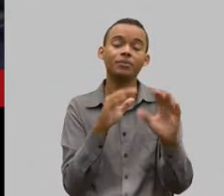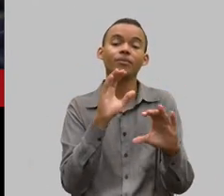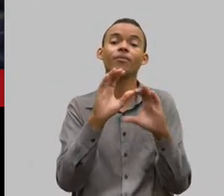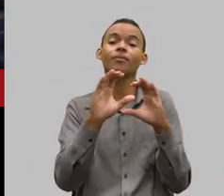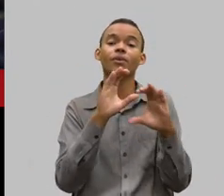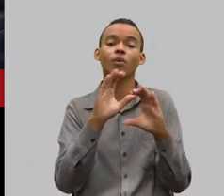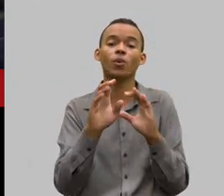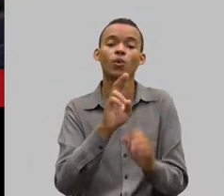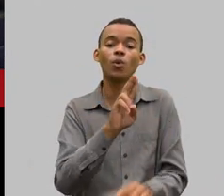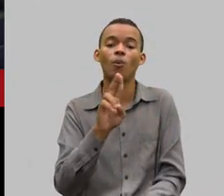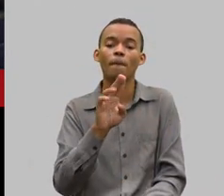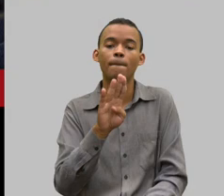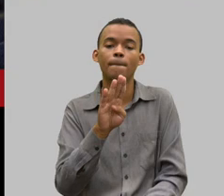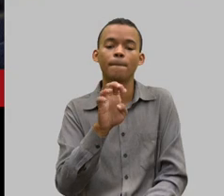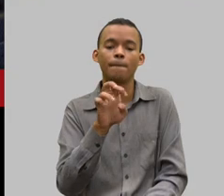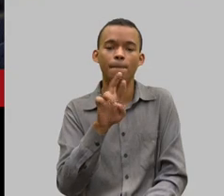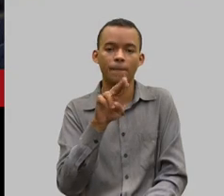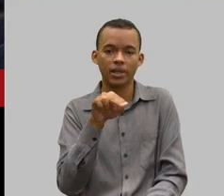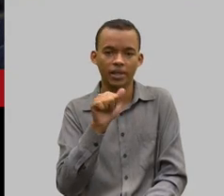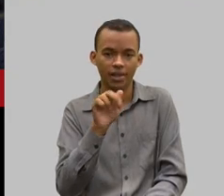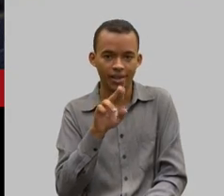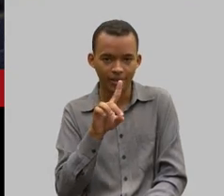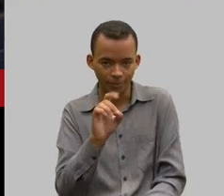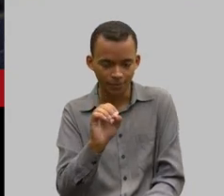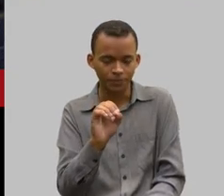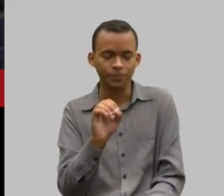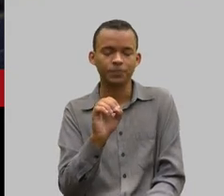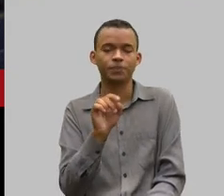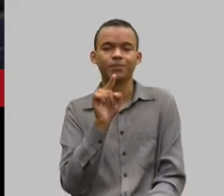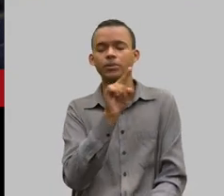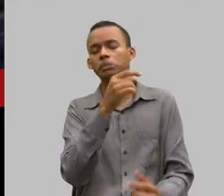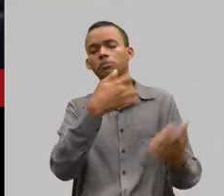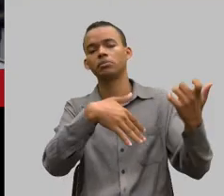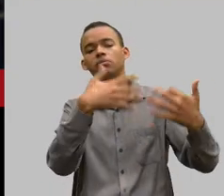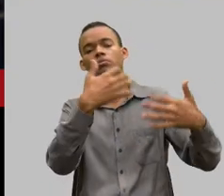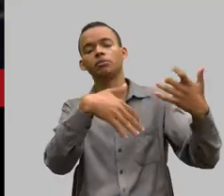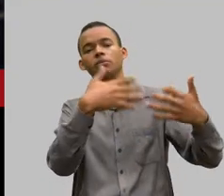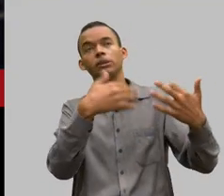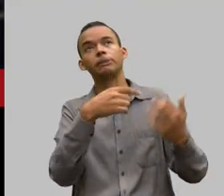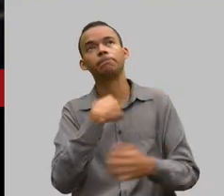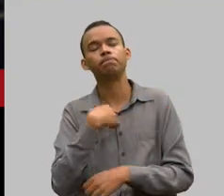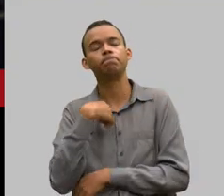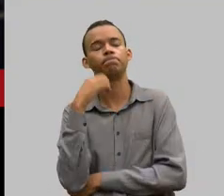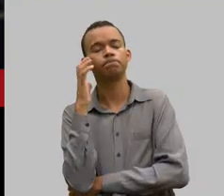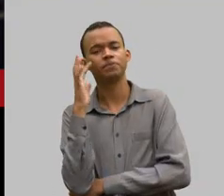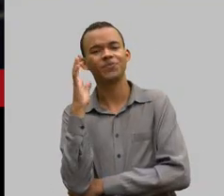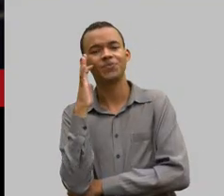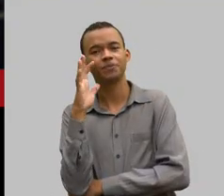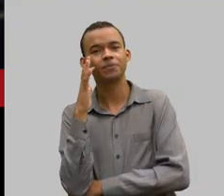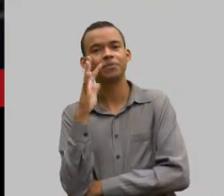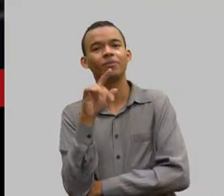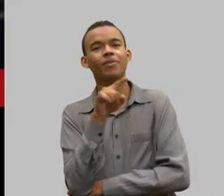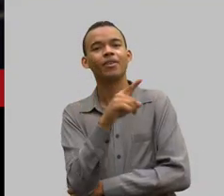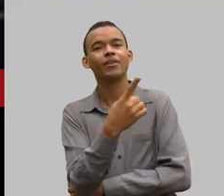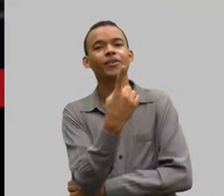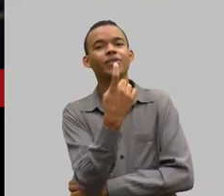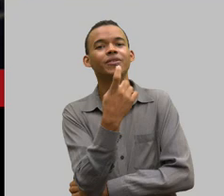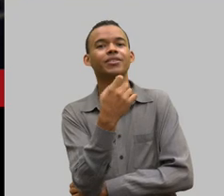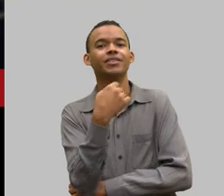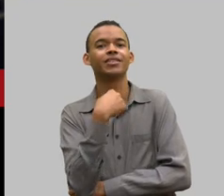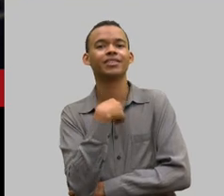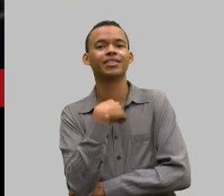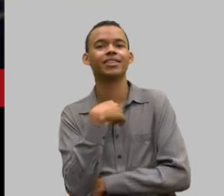Bernardo eu tava pensando aqui quando apresentou aqui é o o único que eu iria fazer uma